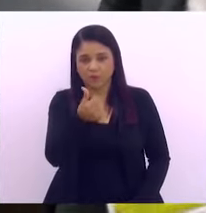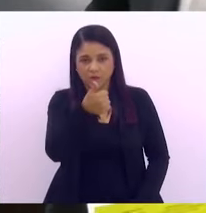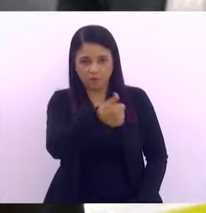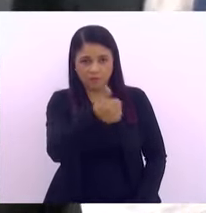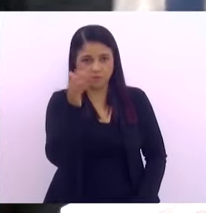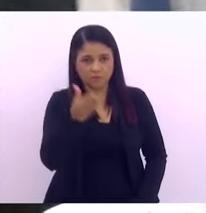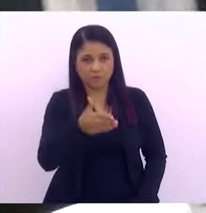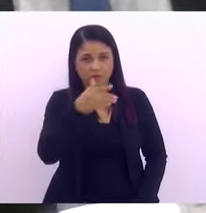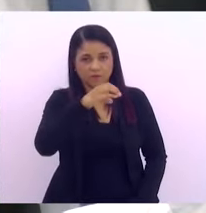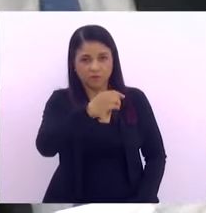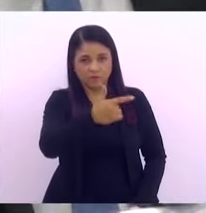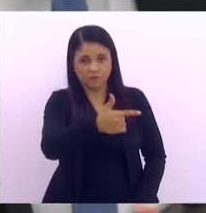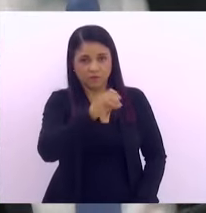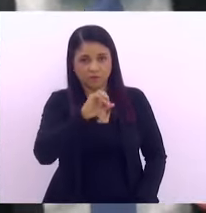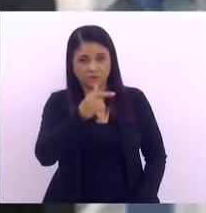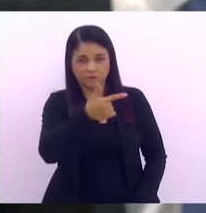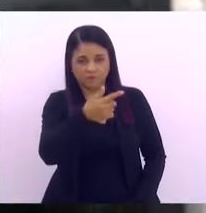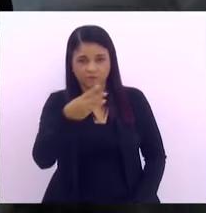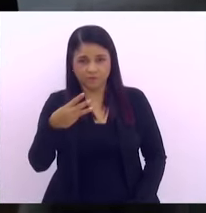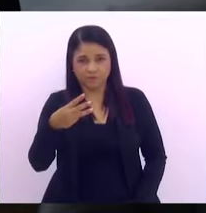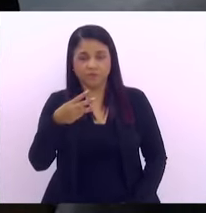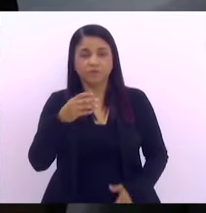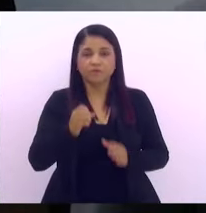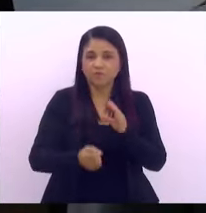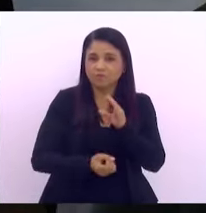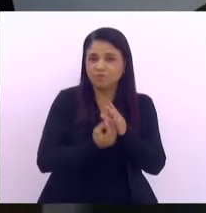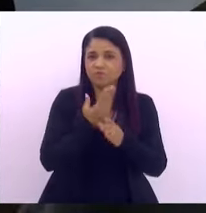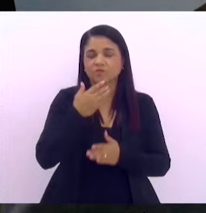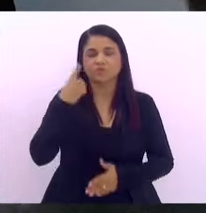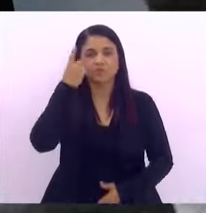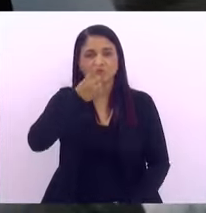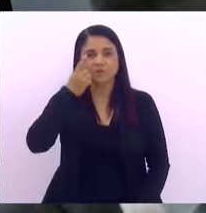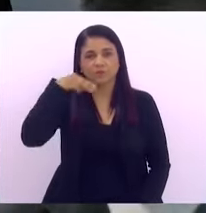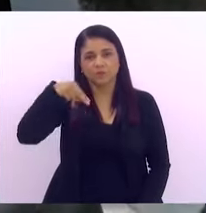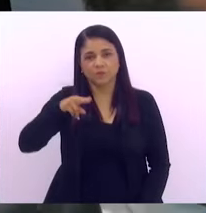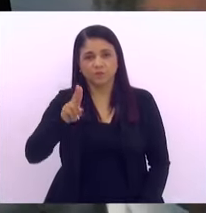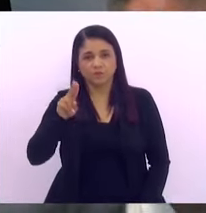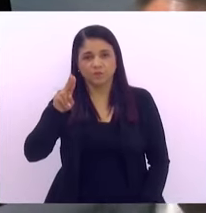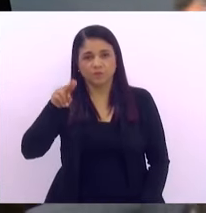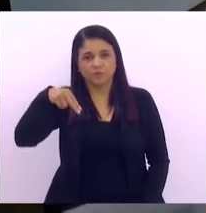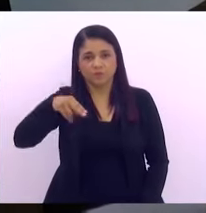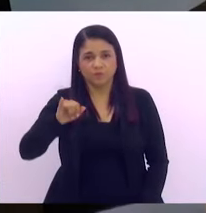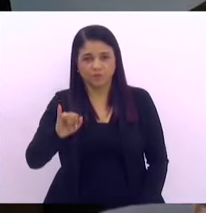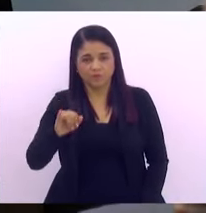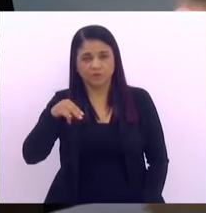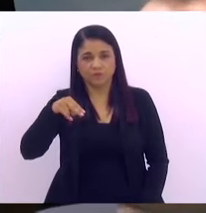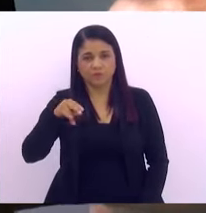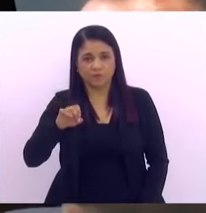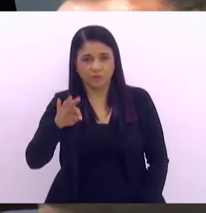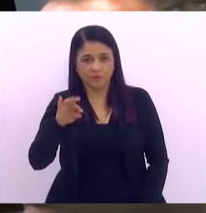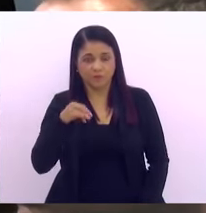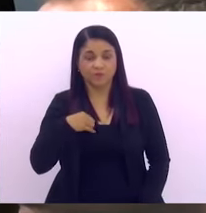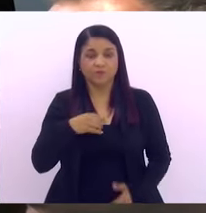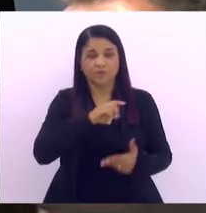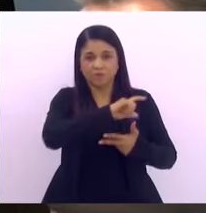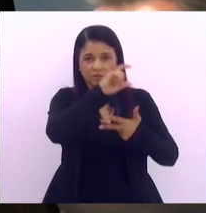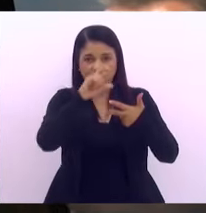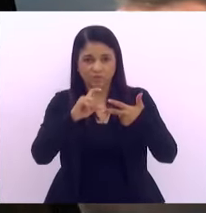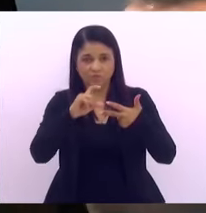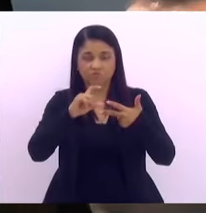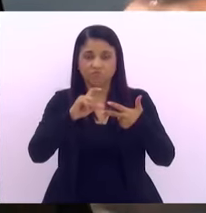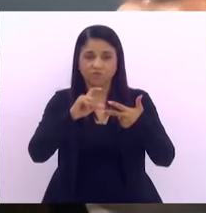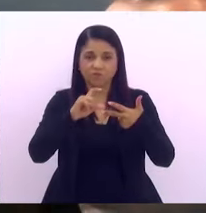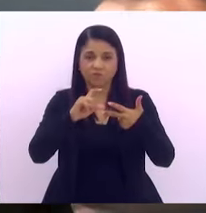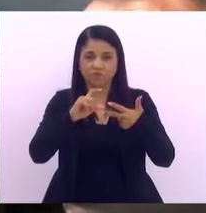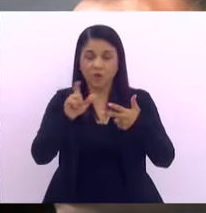de 2023, de autoria do deputado Munir Neto, que autoriza o Poder Executivo a